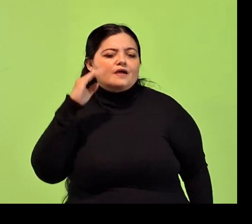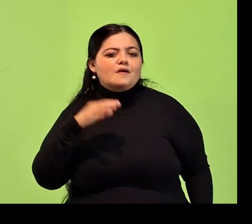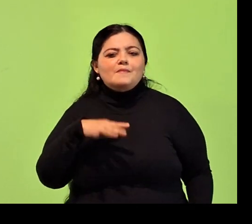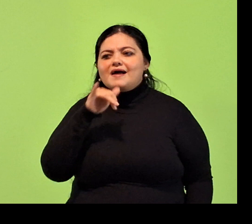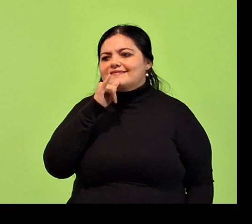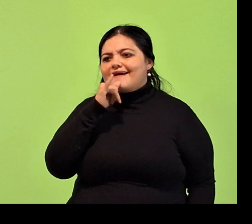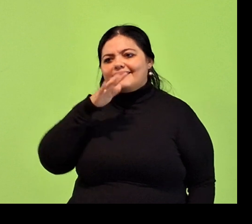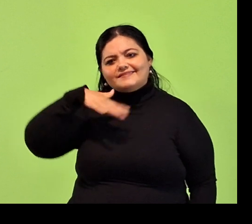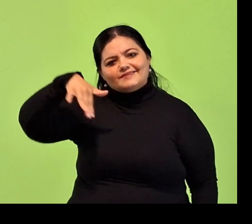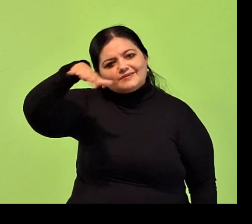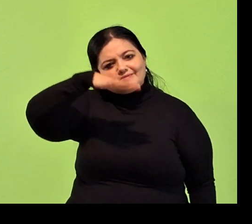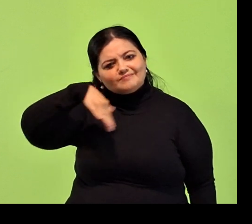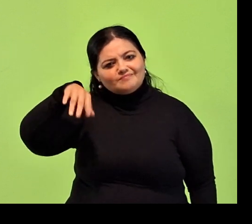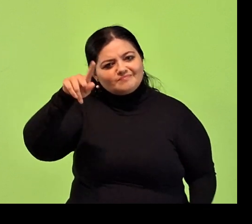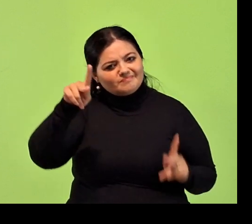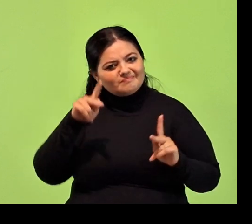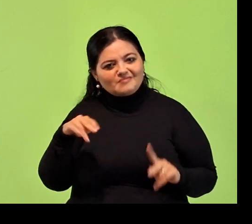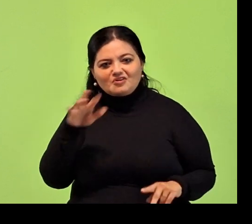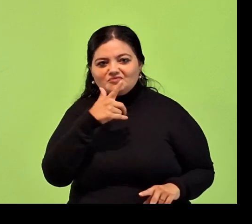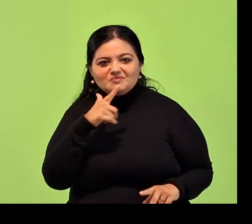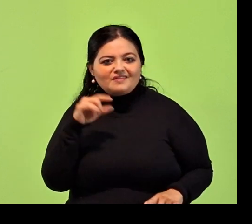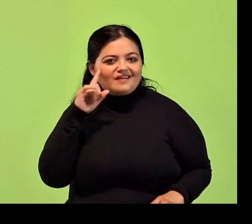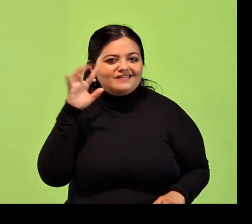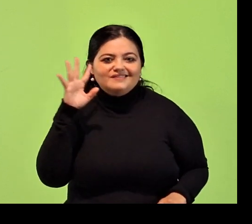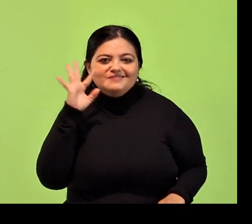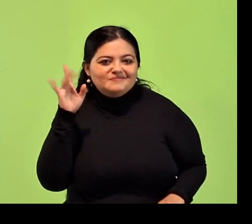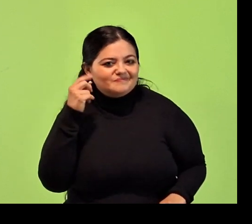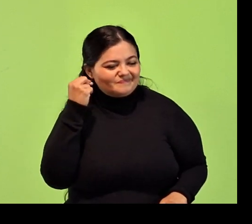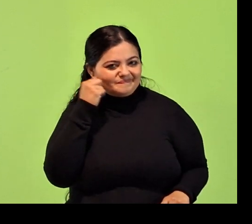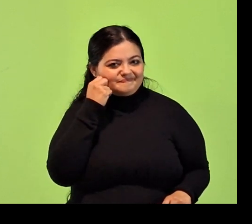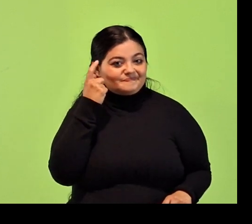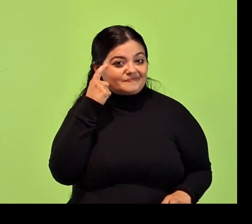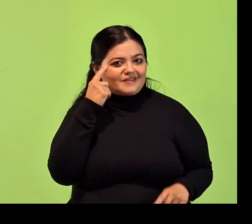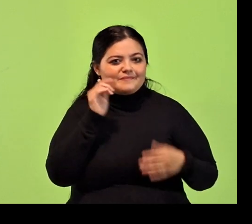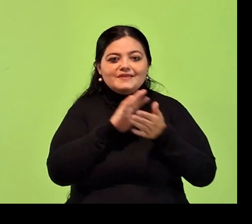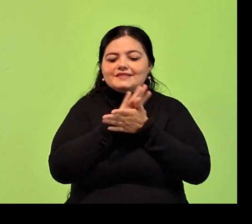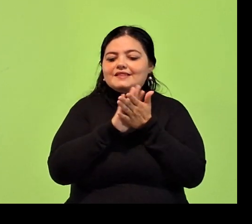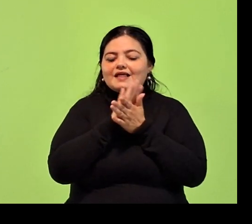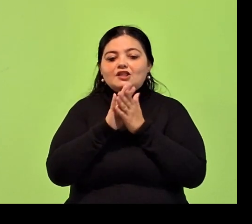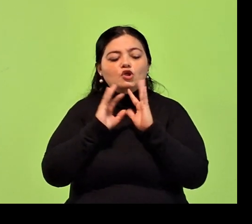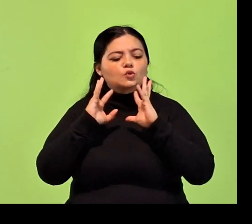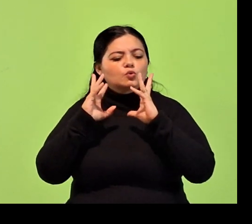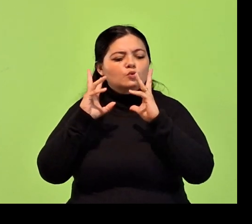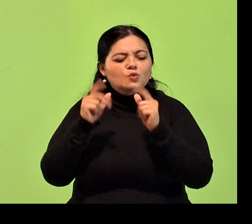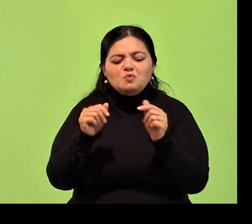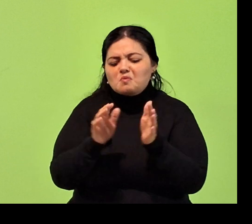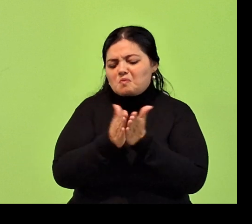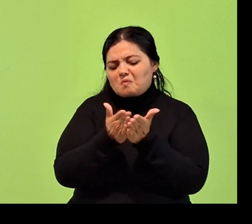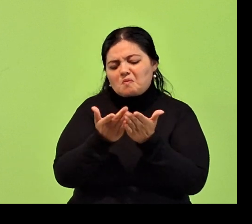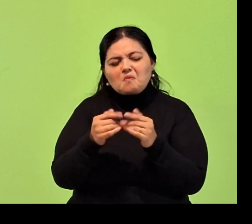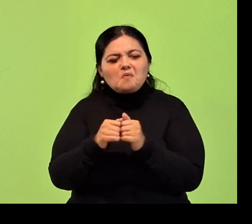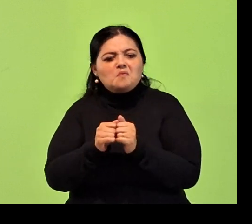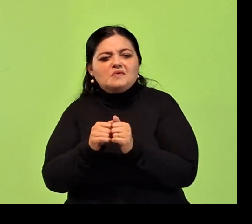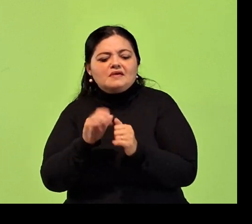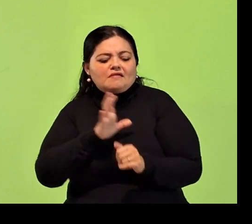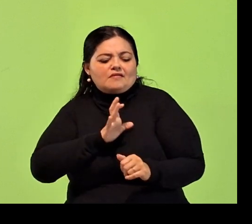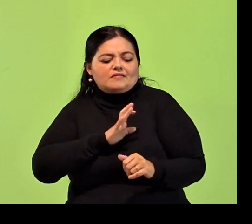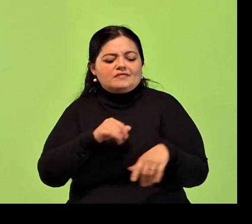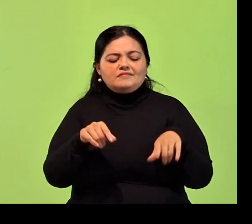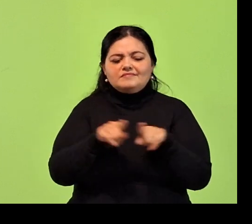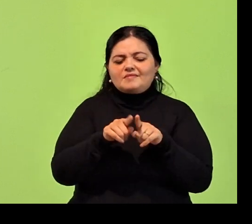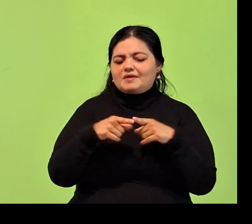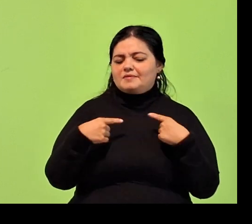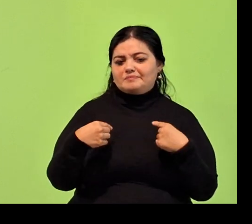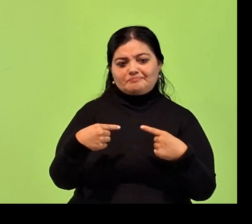imaginário popular. Esses fenômenos atingem pessoas de todas as classes sociais e alinhamentos políticos, tendo diversas